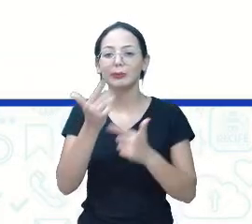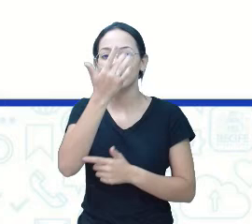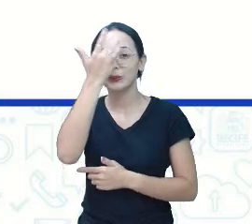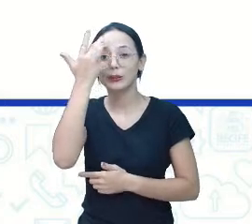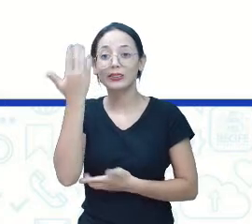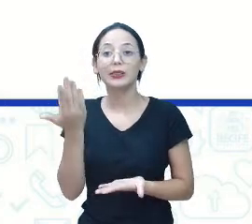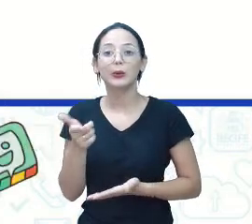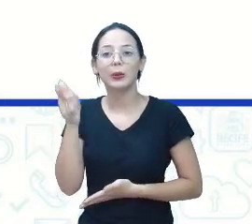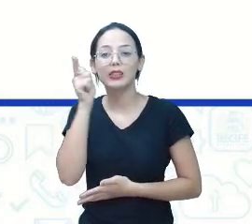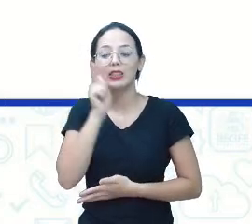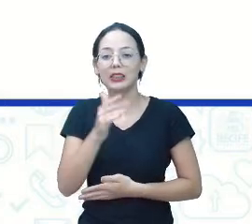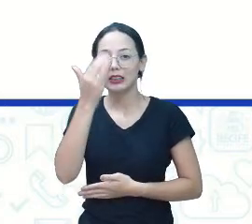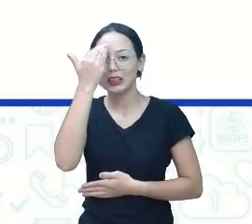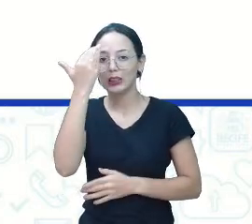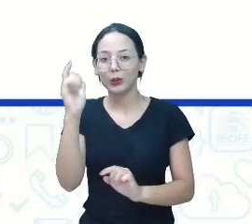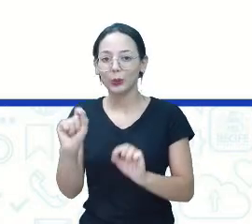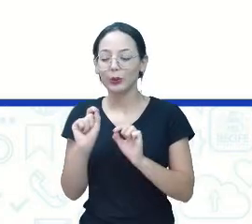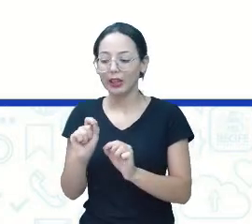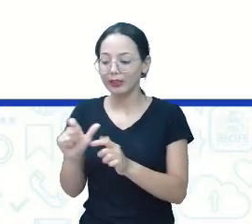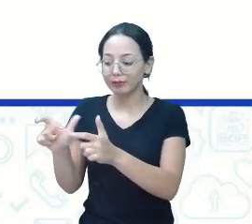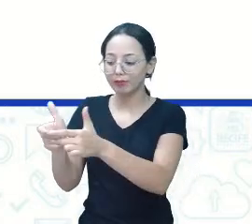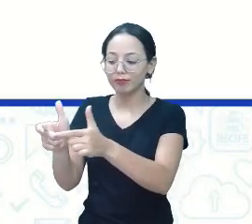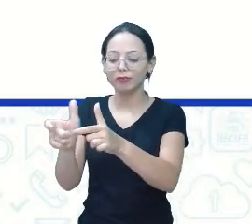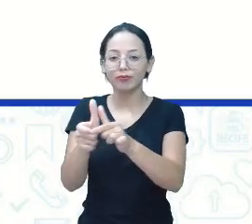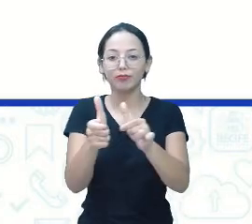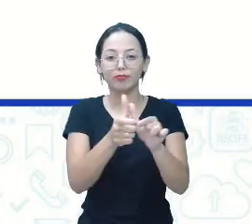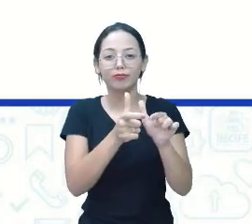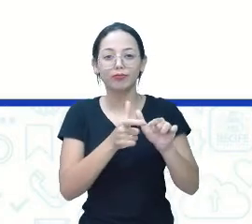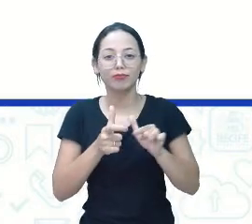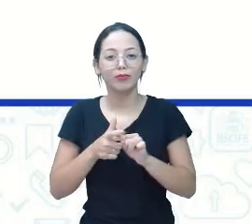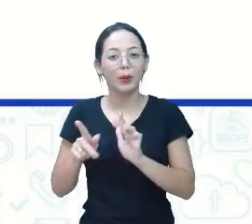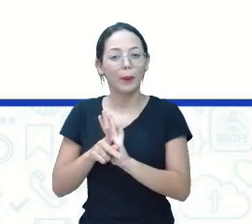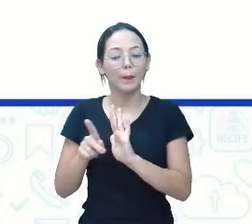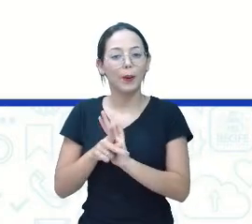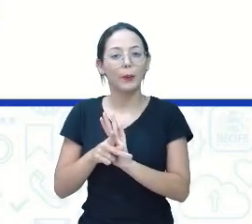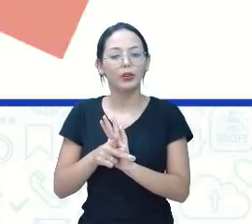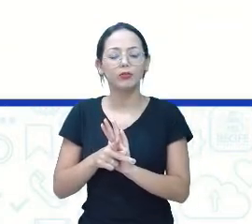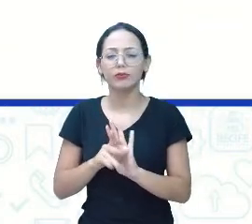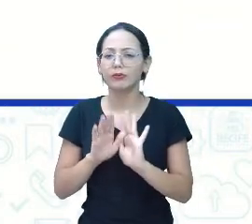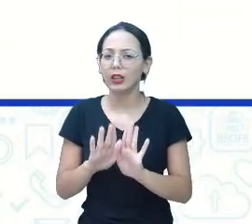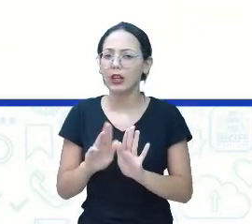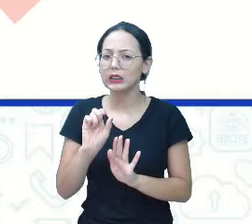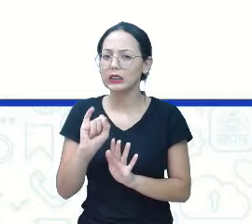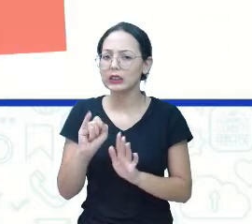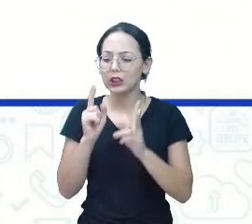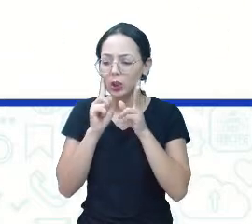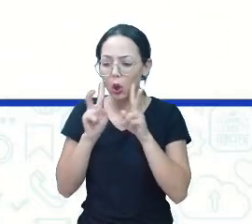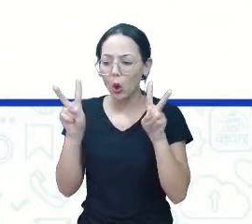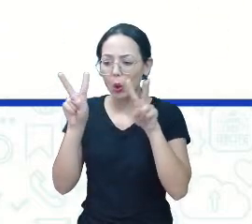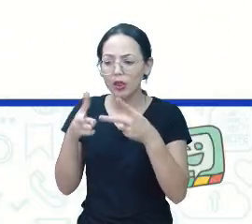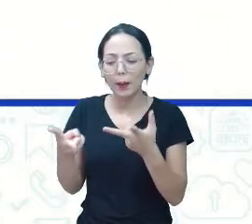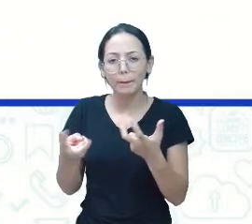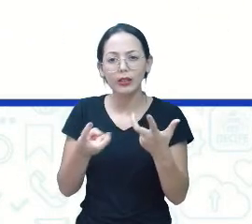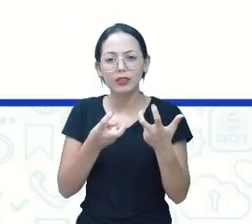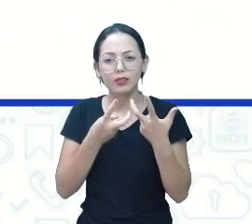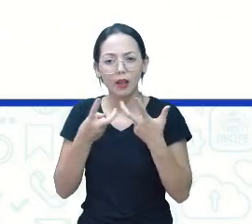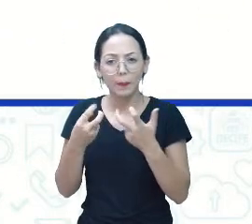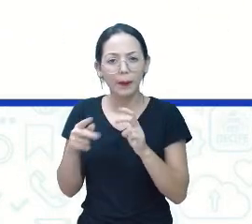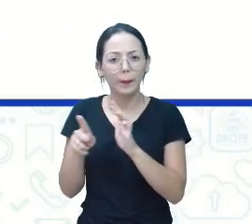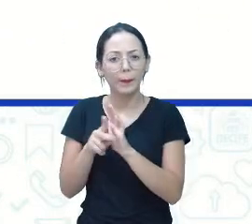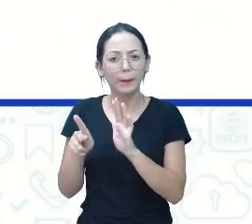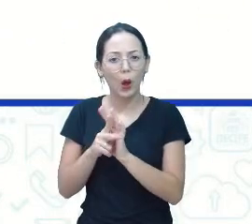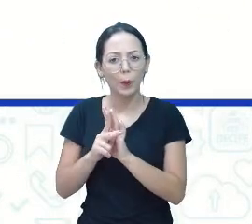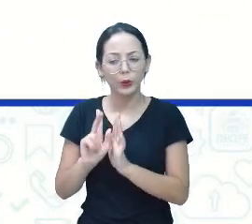menos de que cada um tinha a sua parte. Só que se a gente observar, cada um tendo sua parte de